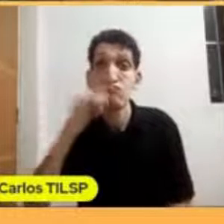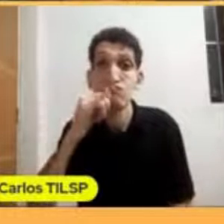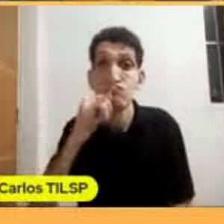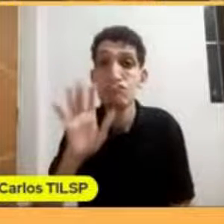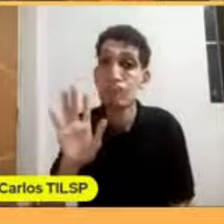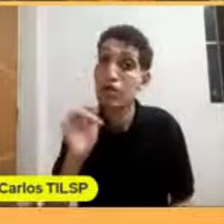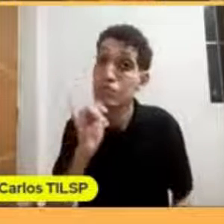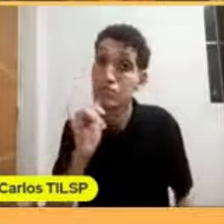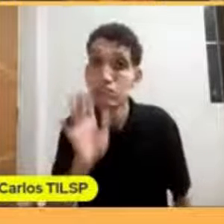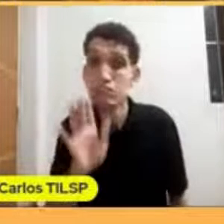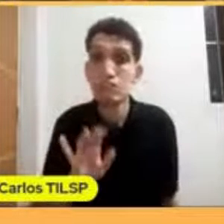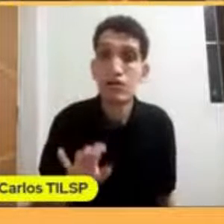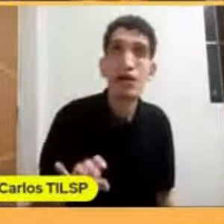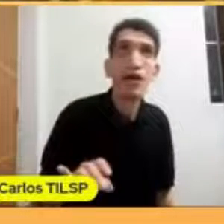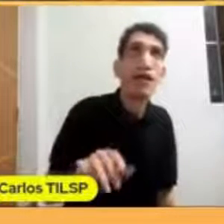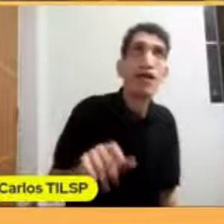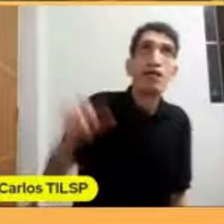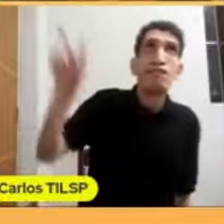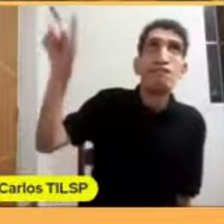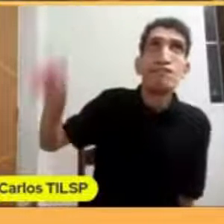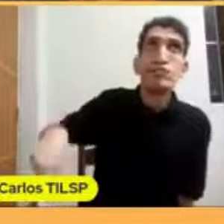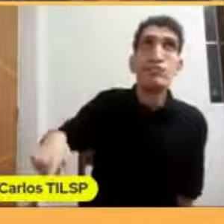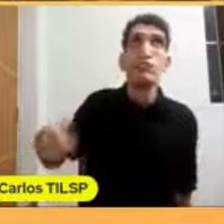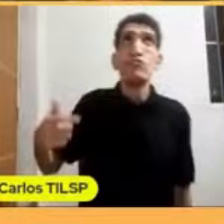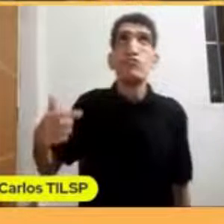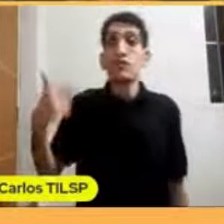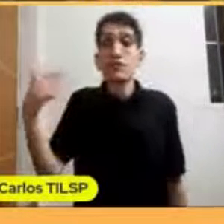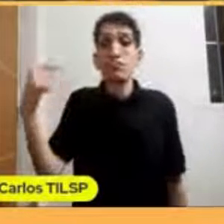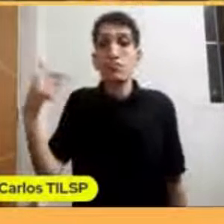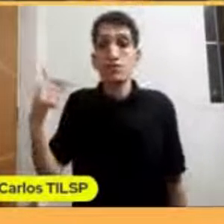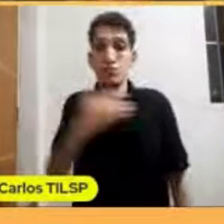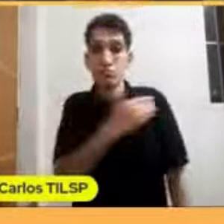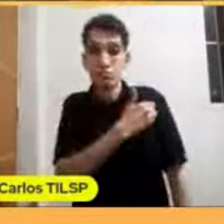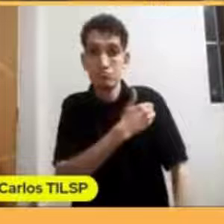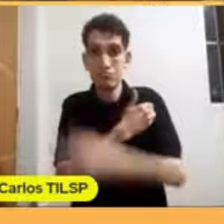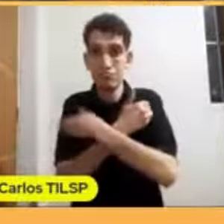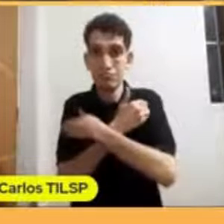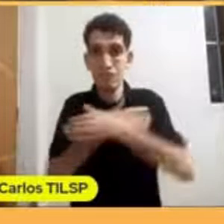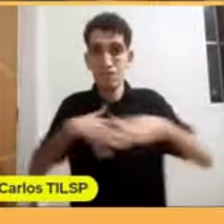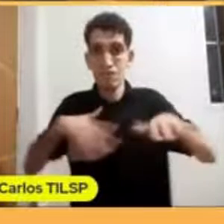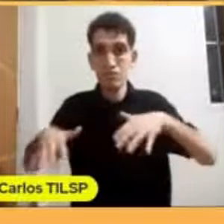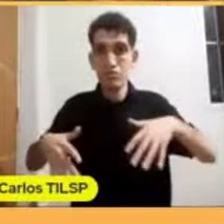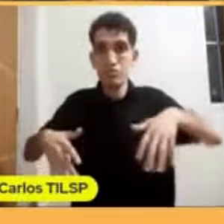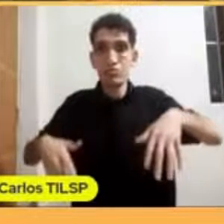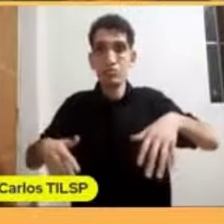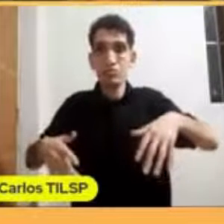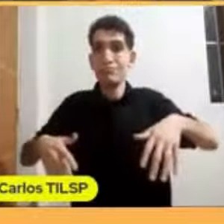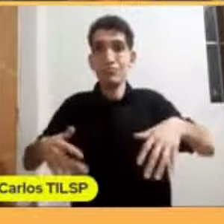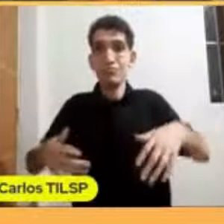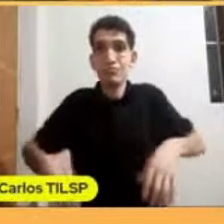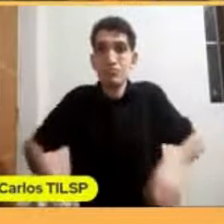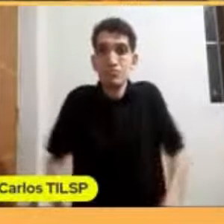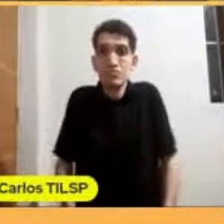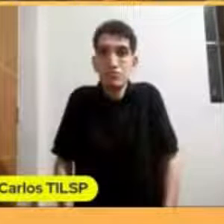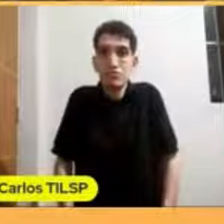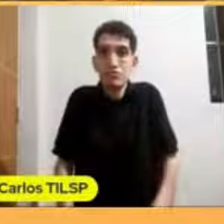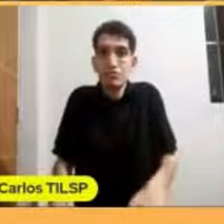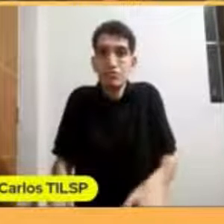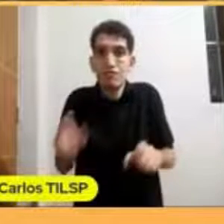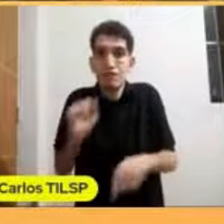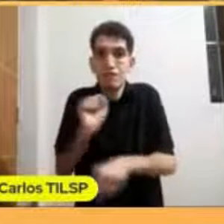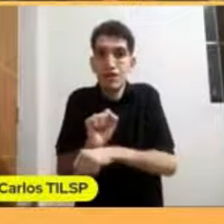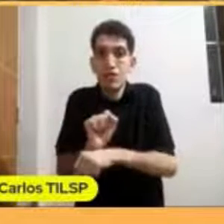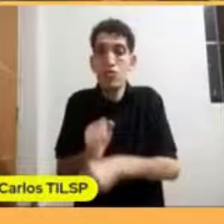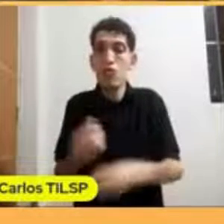tem movimentos nenhum nos membros superiores e inferiores, tem uma tetraplegia. Como que ela vai usar o